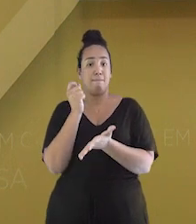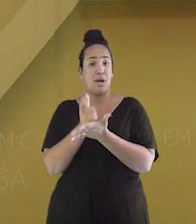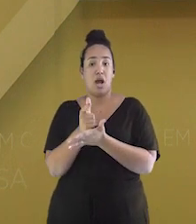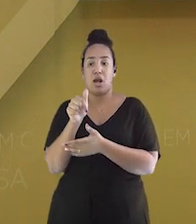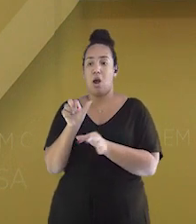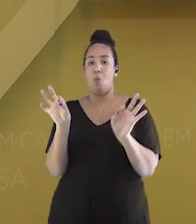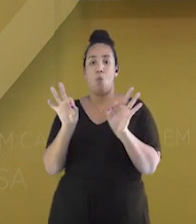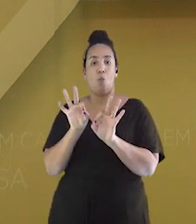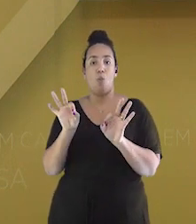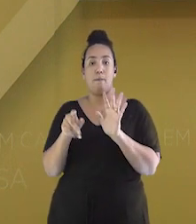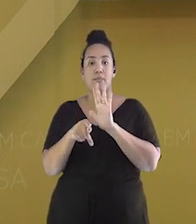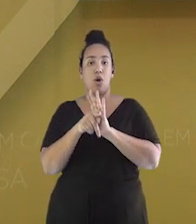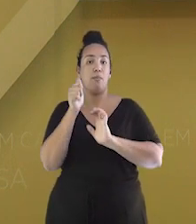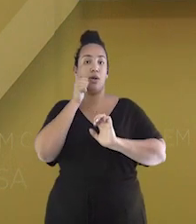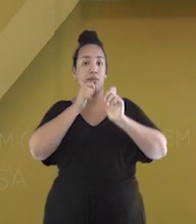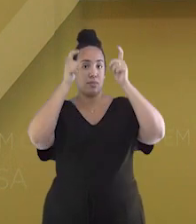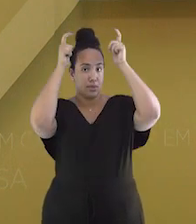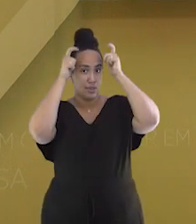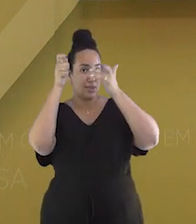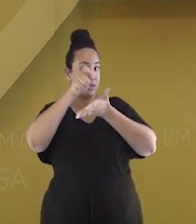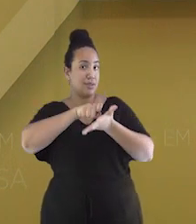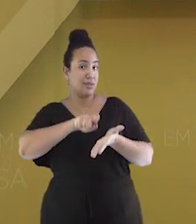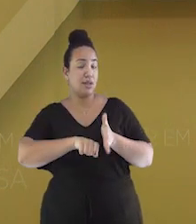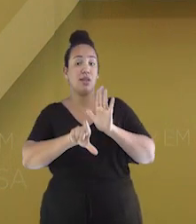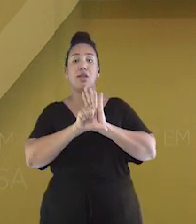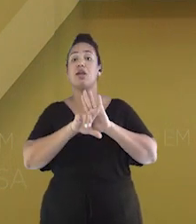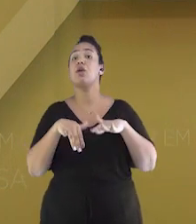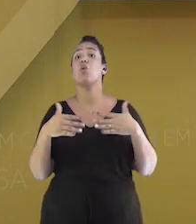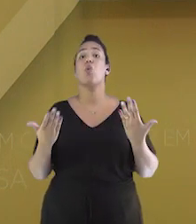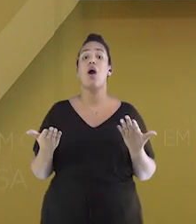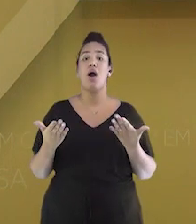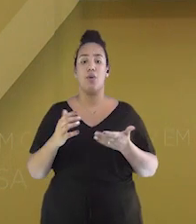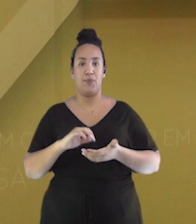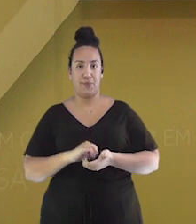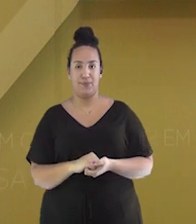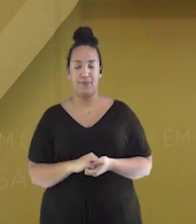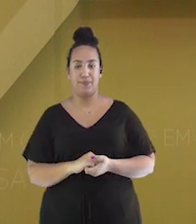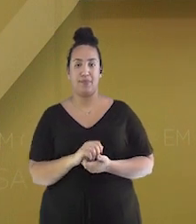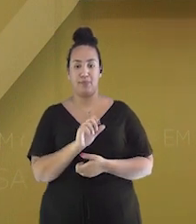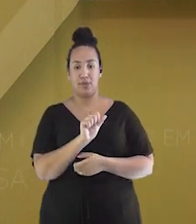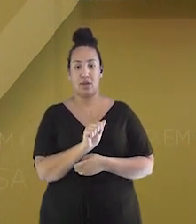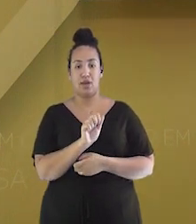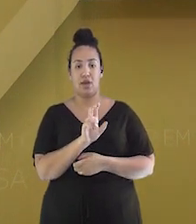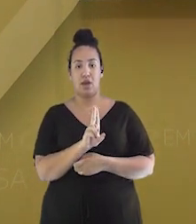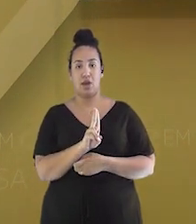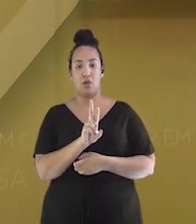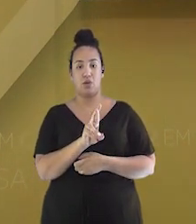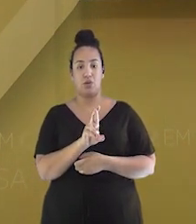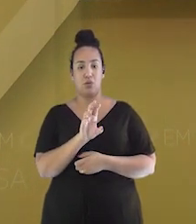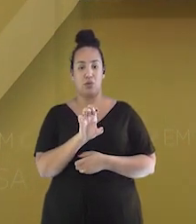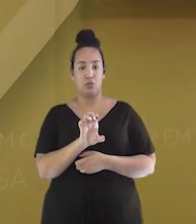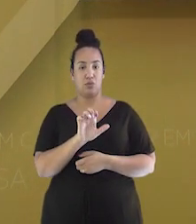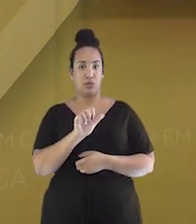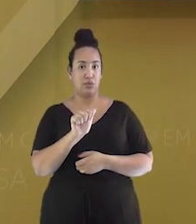assinada pela princesa Isabel. E aí, de qual lei nós estamos falando? Da Lei Áurea. Vamos ver se está certo?